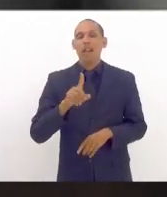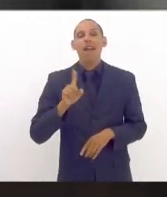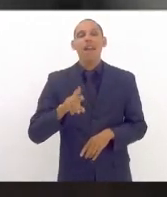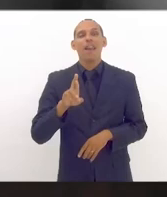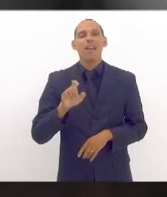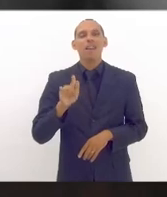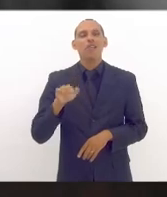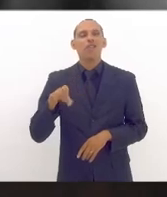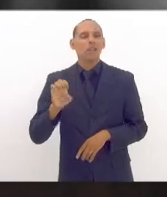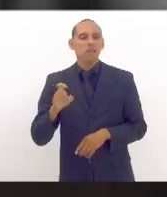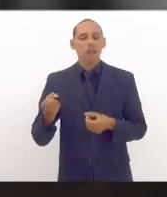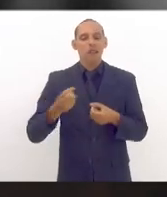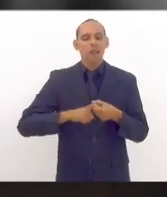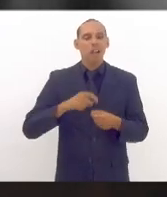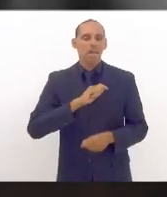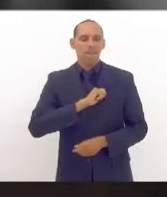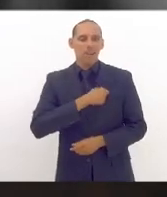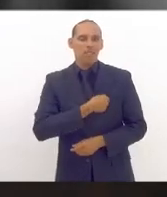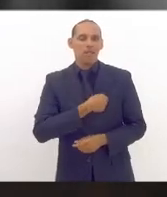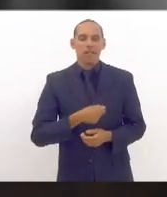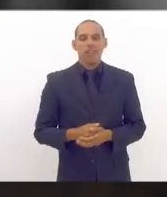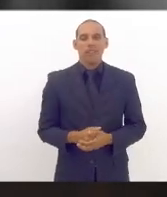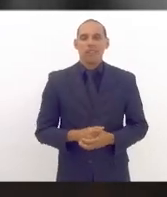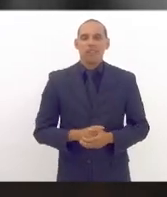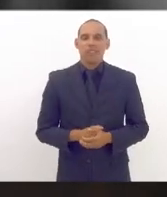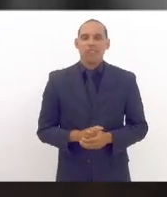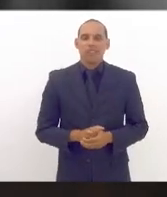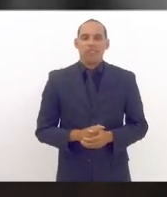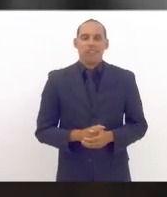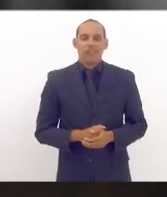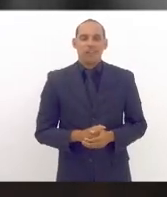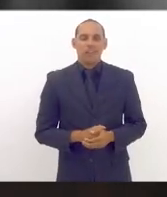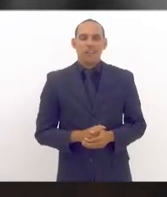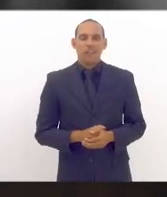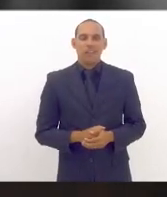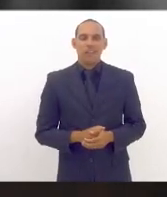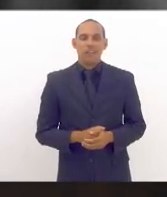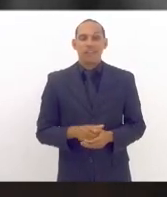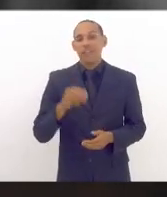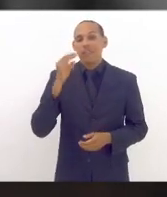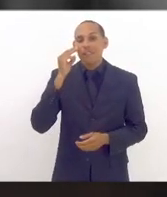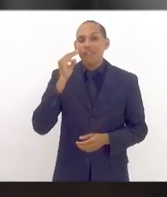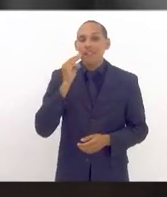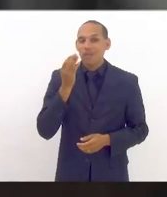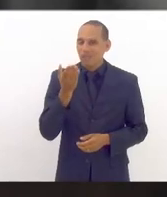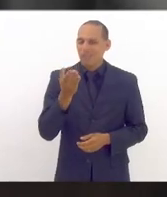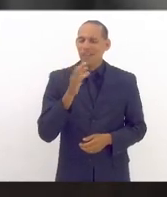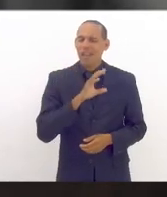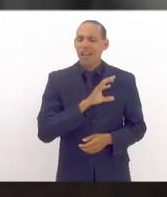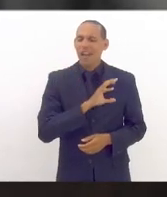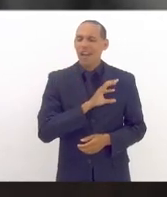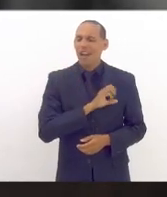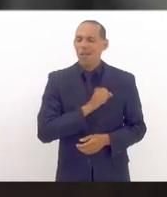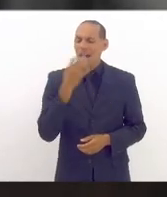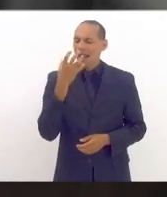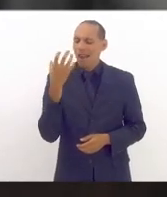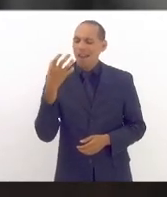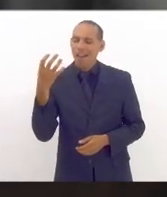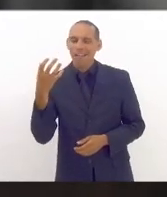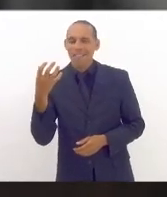o regime de recuperação fiscal e o nosso valdec é tão apaixonado né